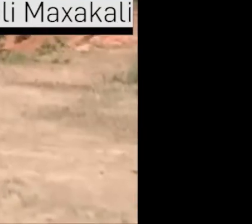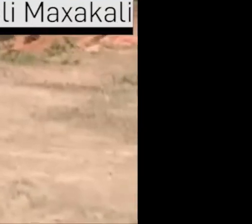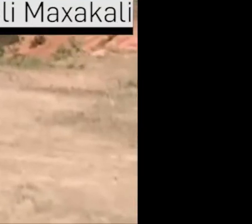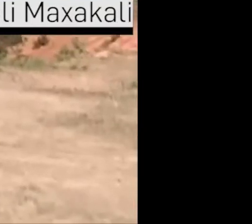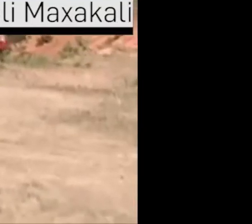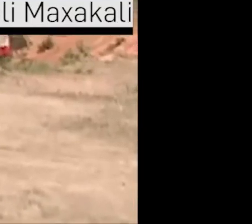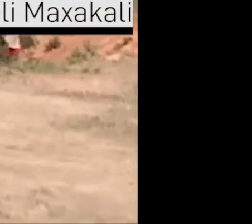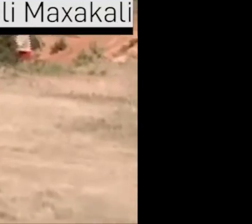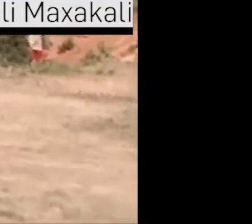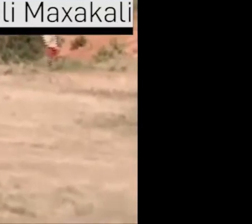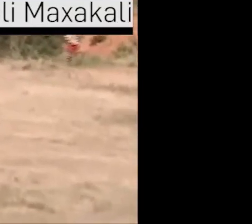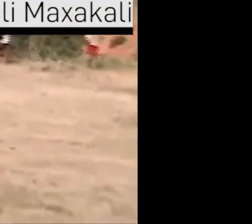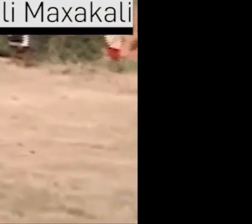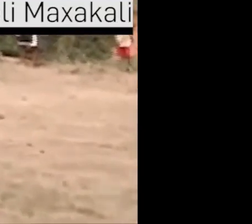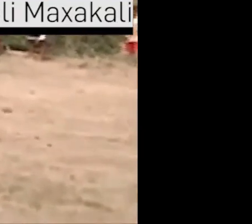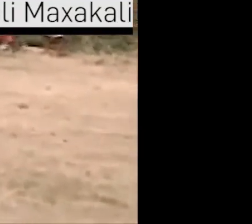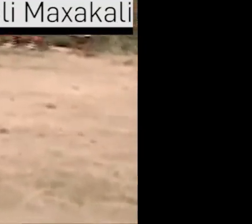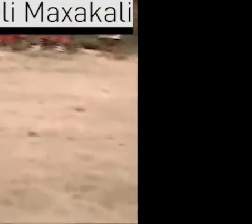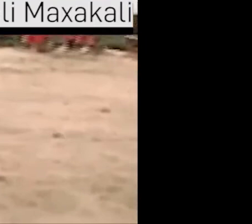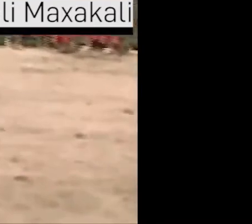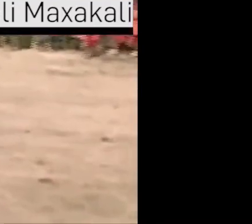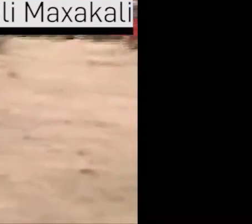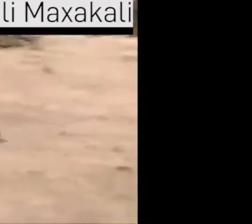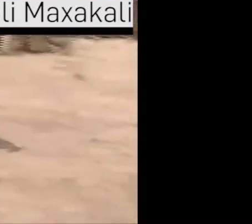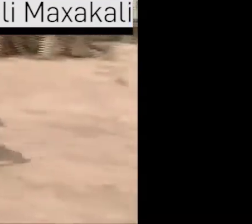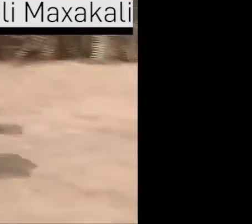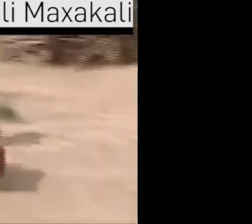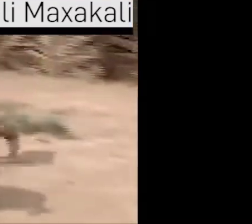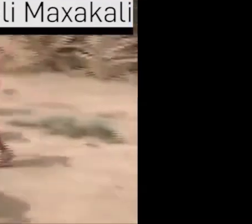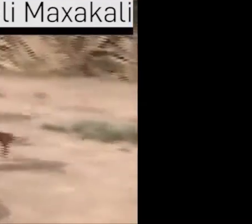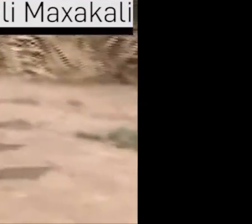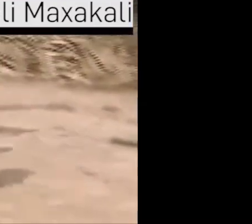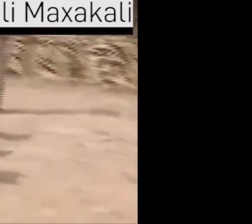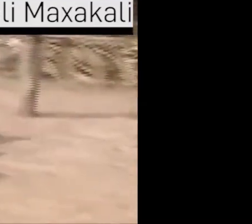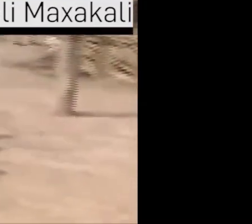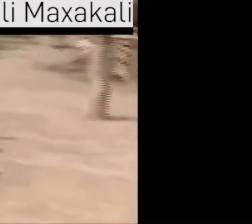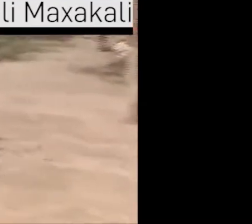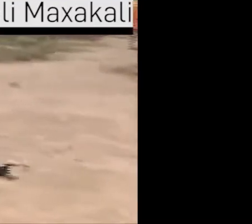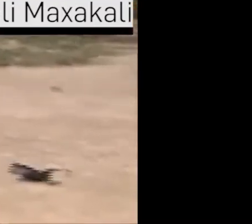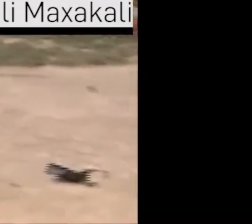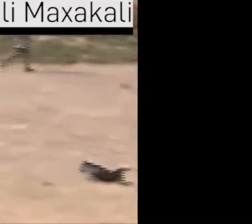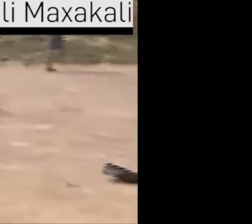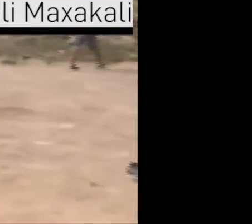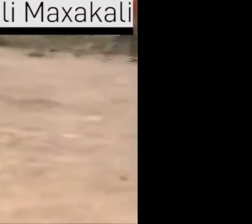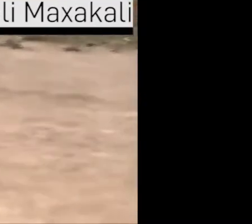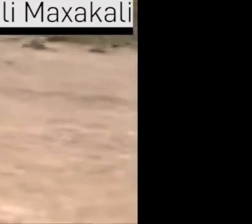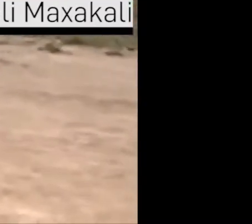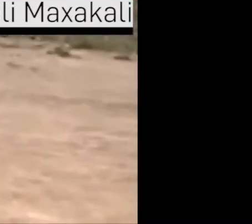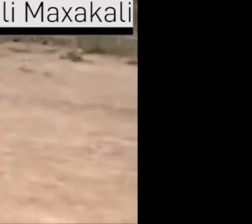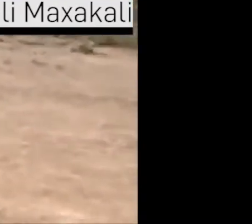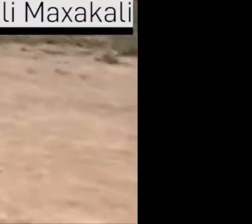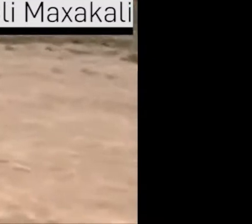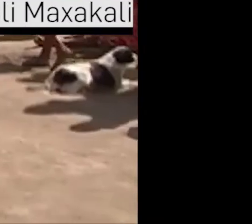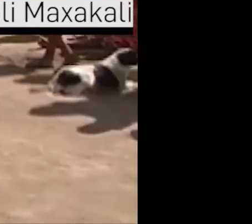Nè cho rồi cô chưa gặp to tới nạ mong này này bơi tay bỏ này nó tê chuyện này